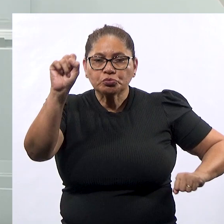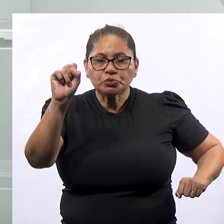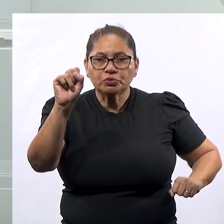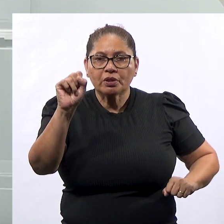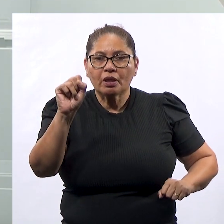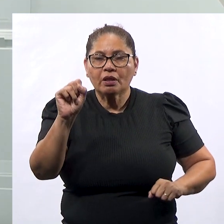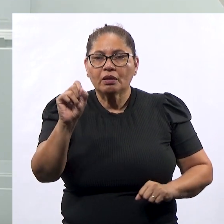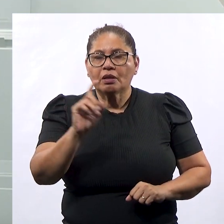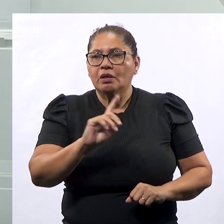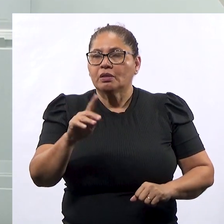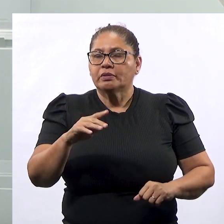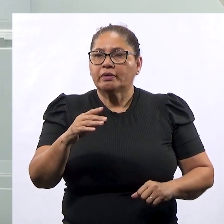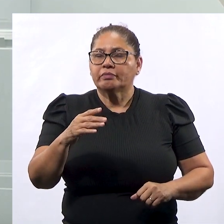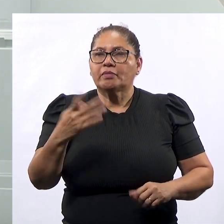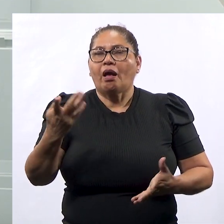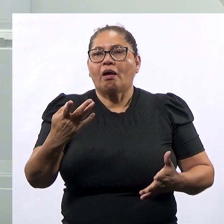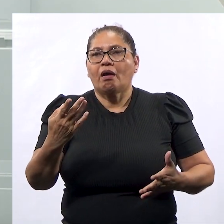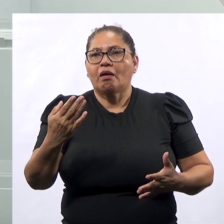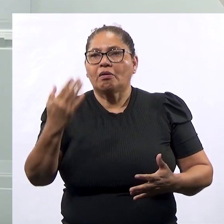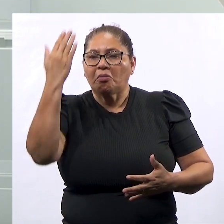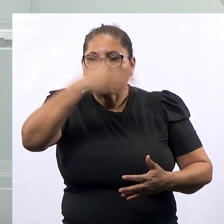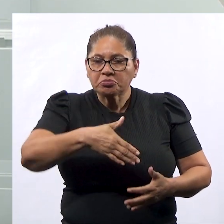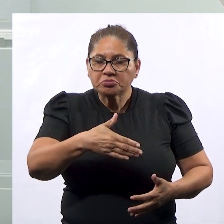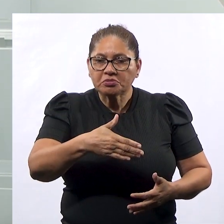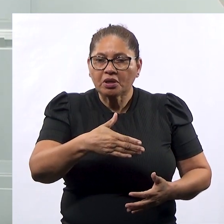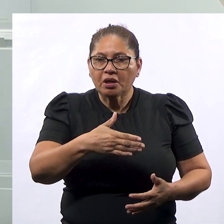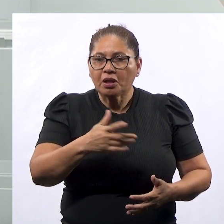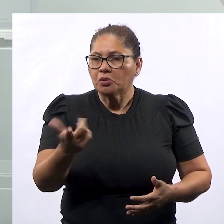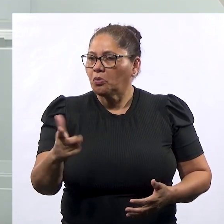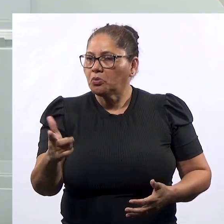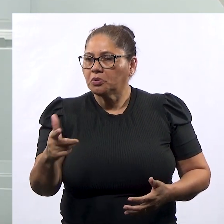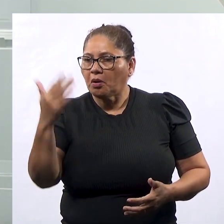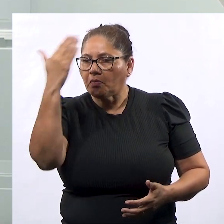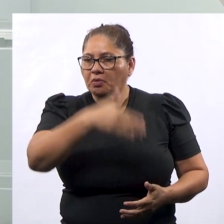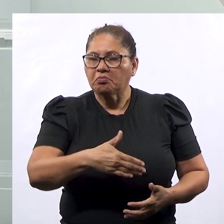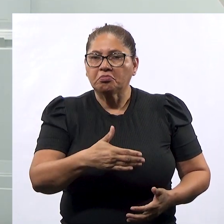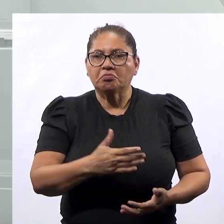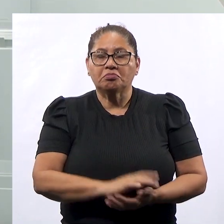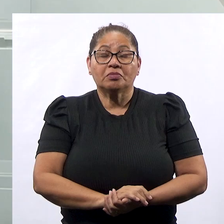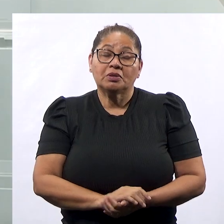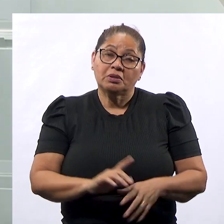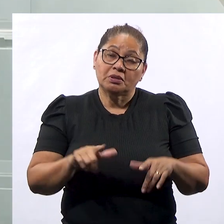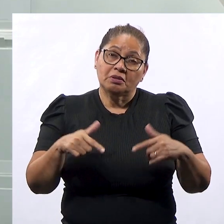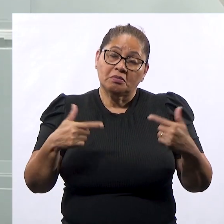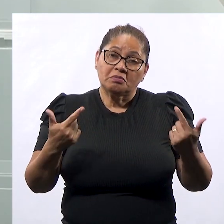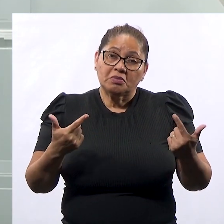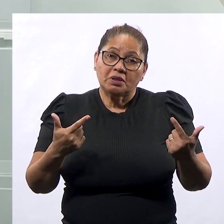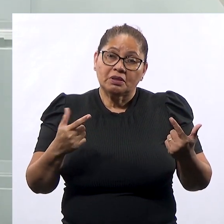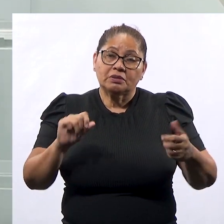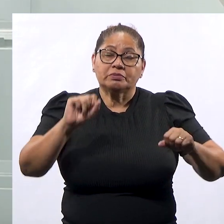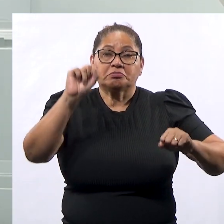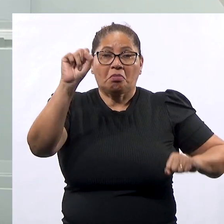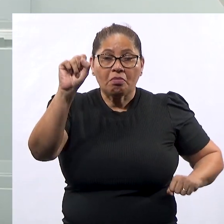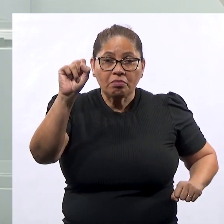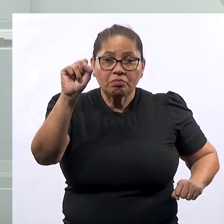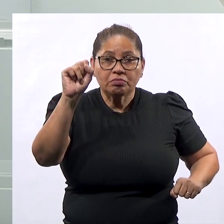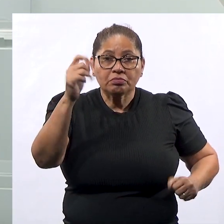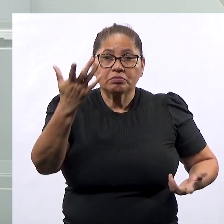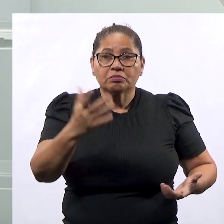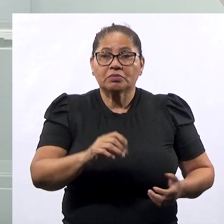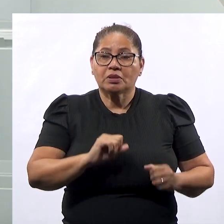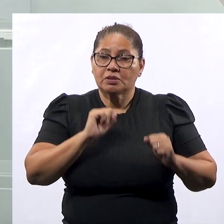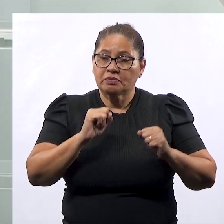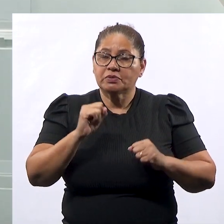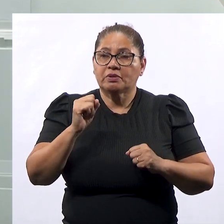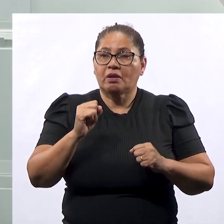o superpoder de dizer que está aprovado ou reprovado. Então, mais do que esse superpoder de